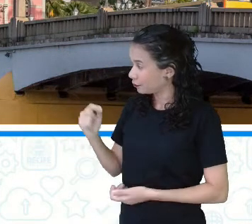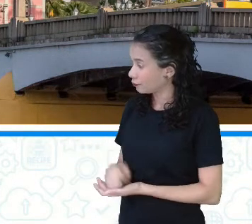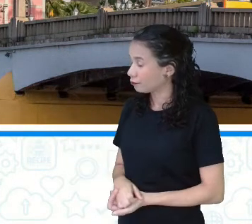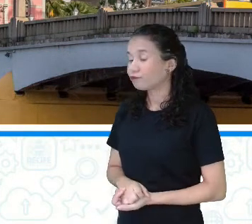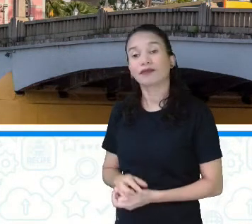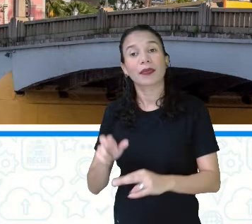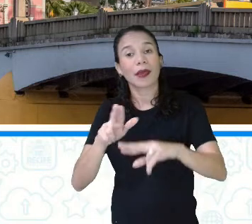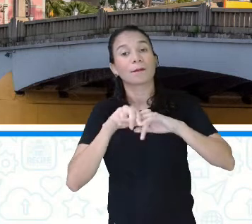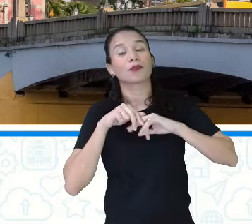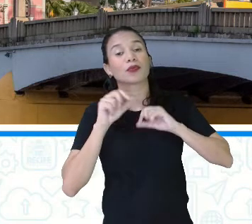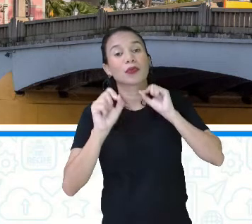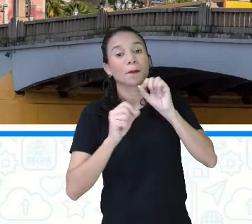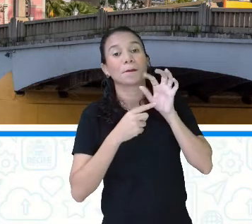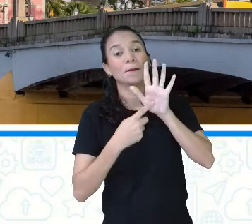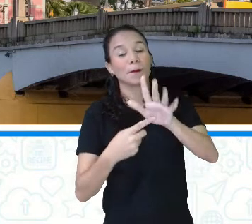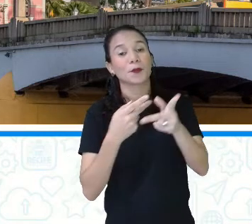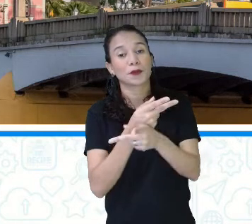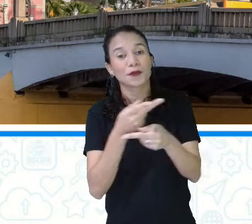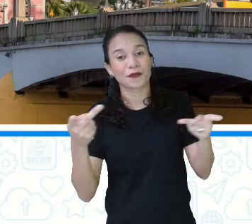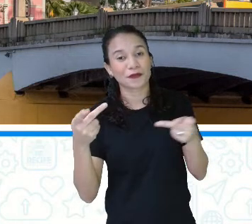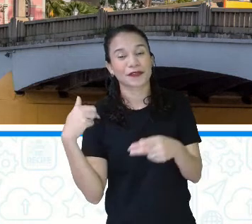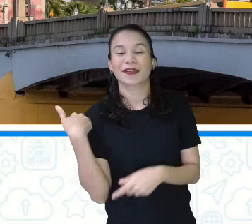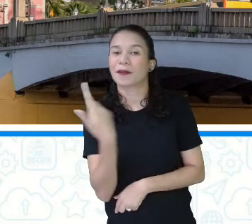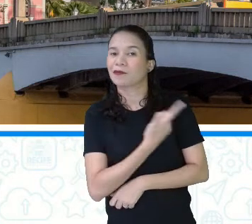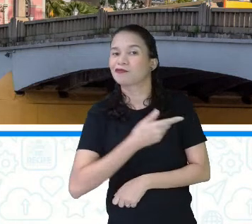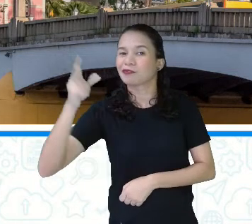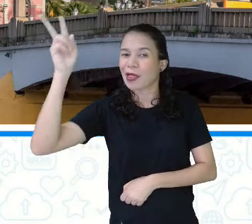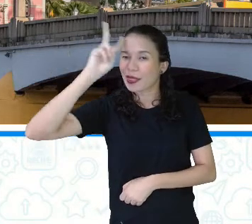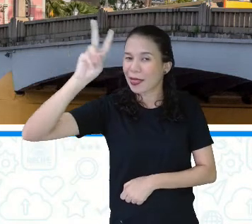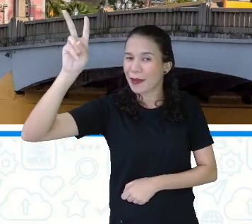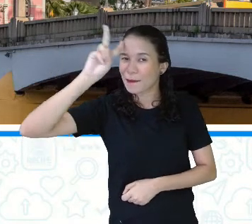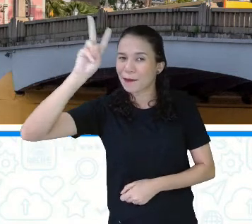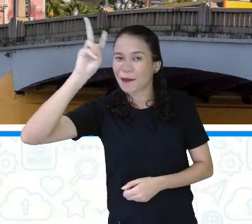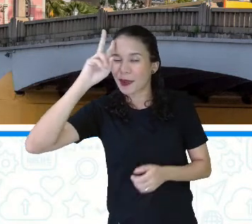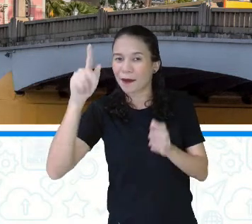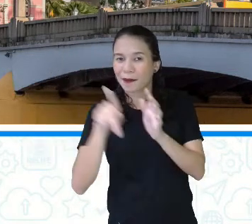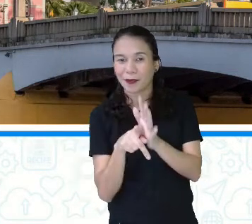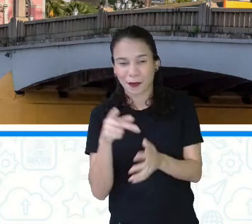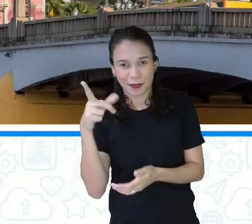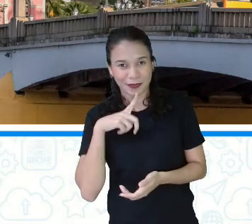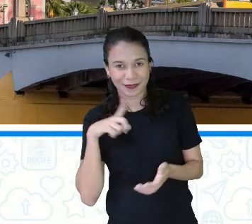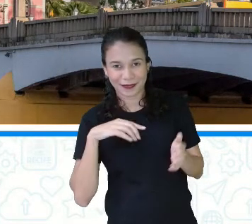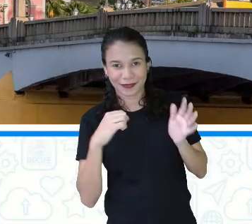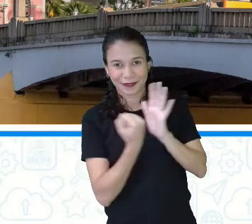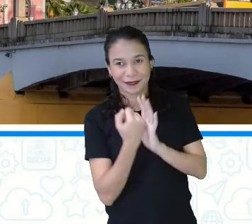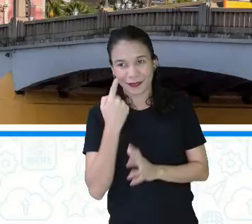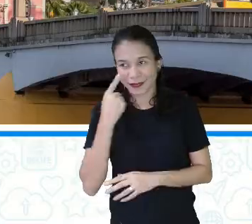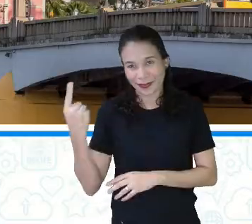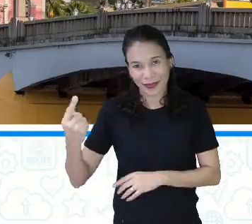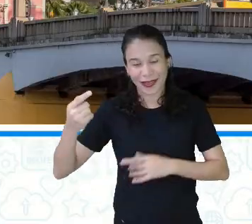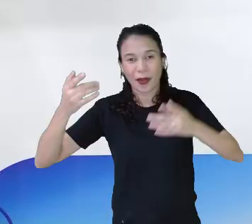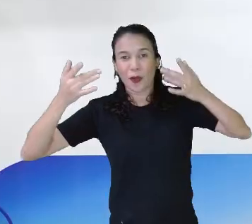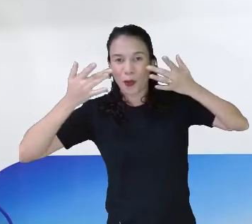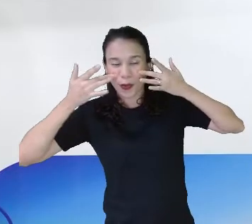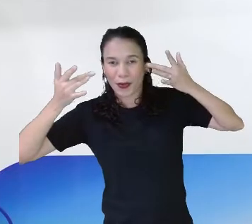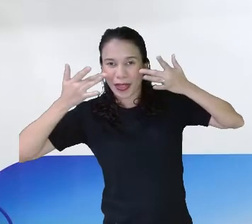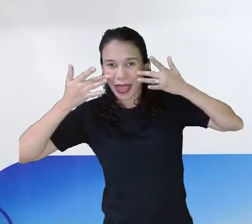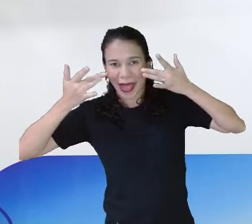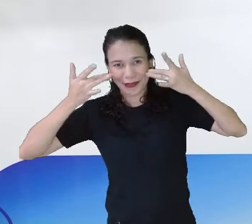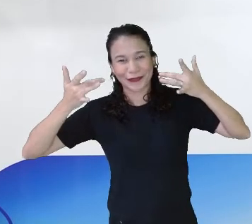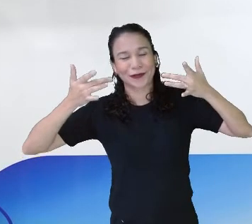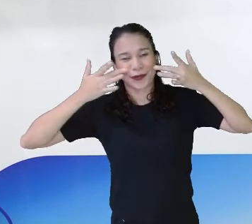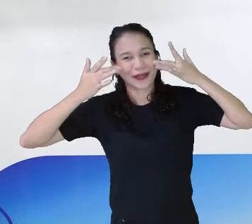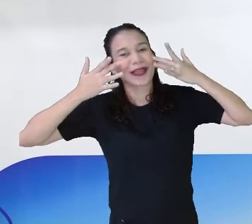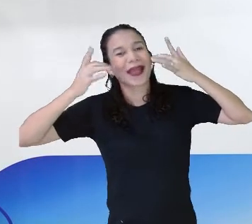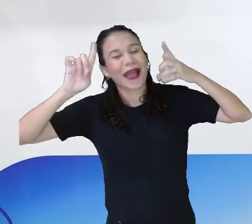aí, eu trouxe para vocês hoje para a gente resgatar um pouquinho dessa história. O Teatro de Santa Isabel, ele